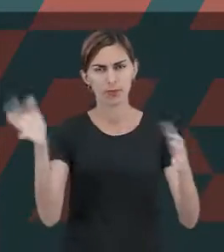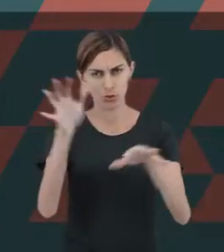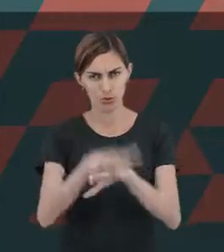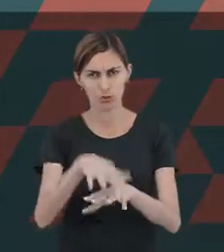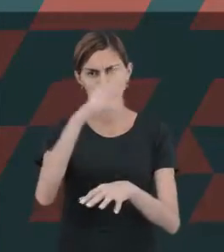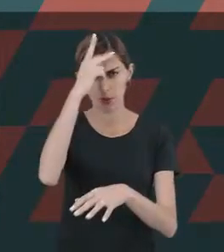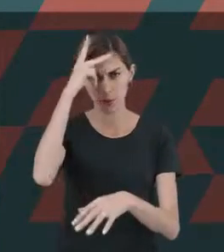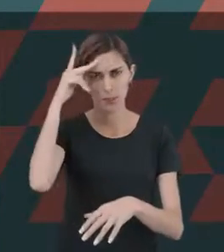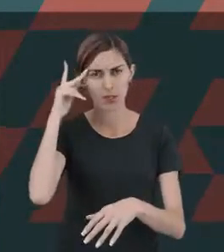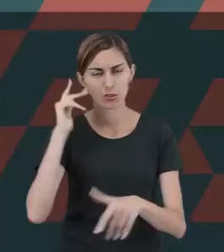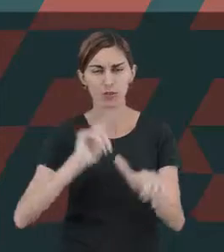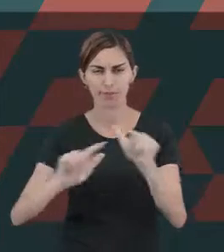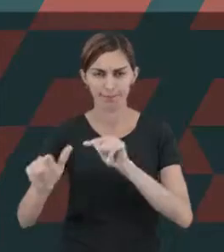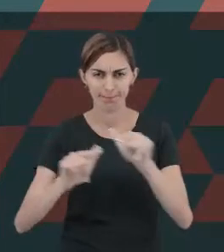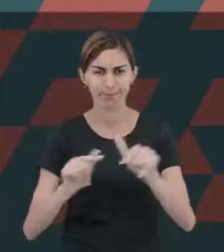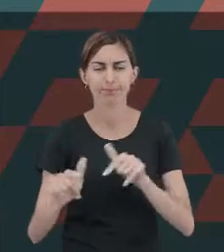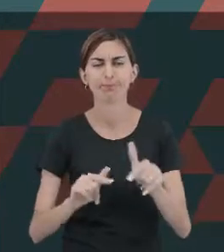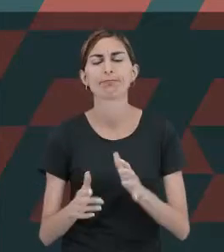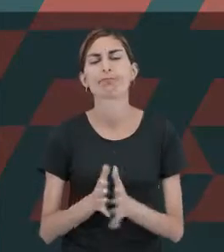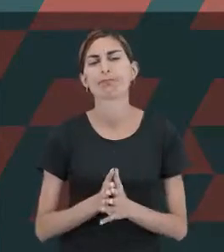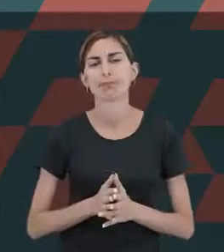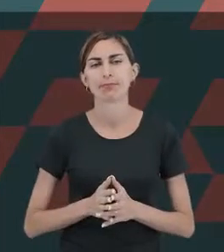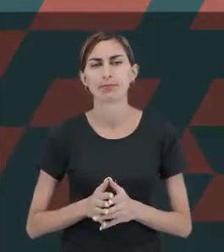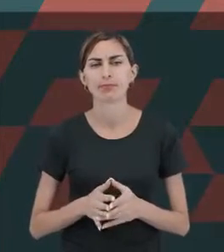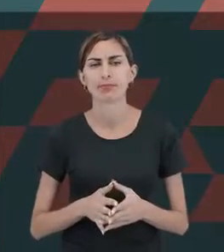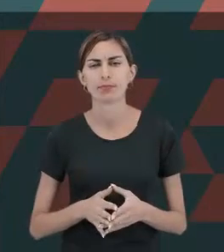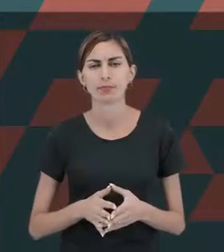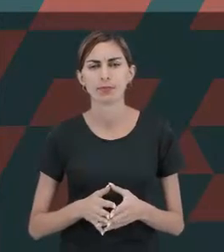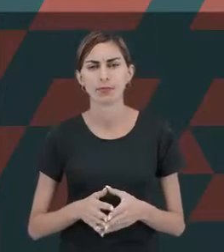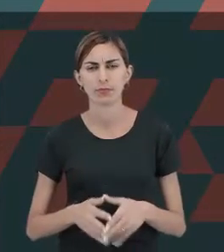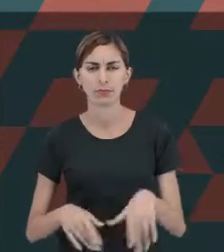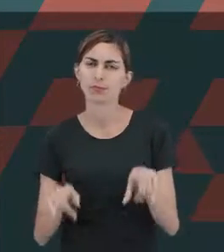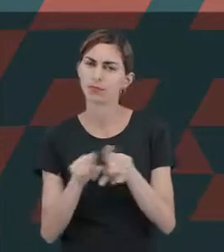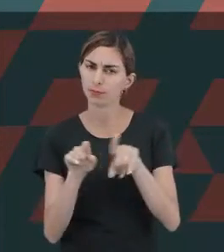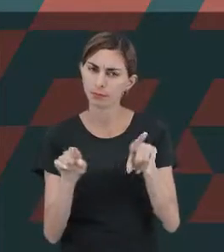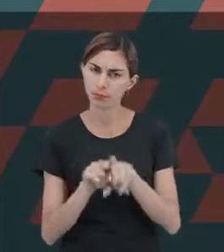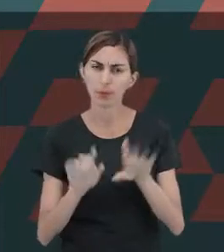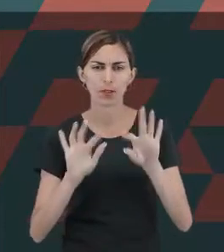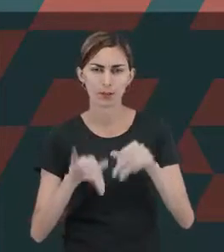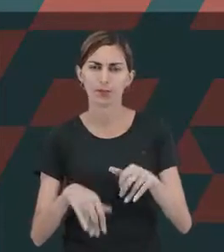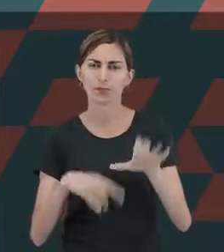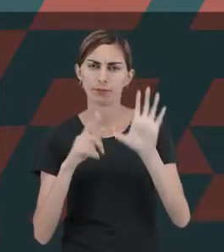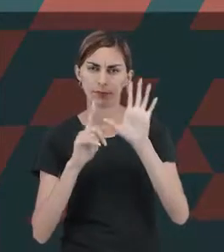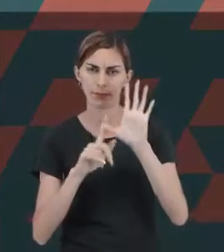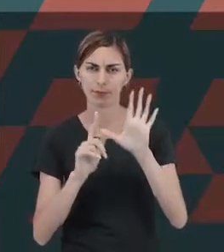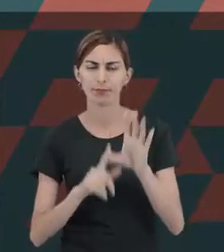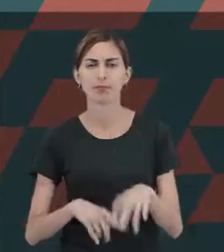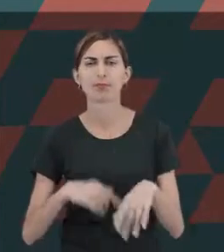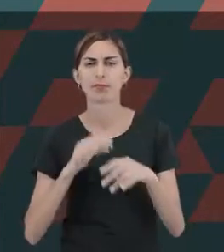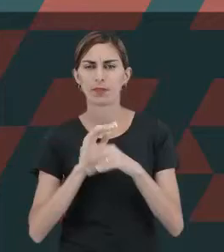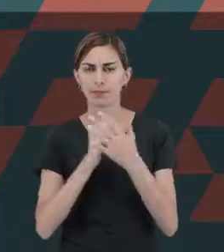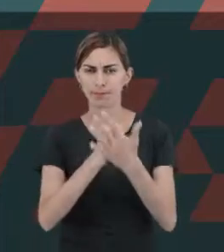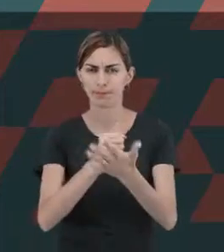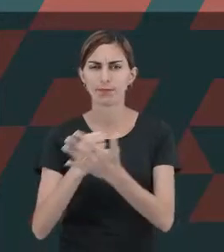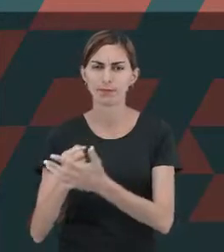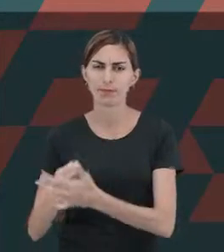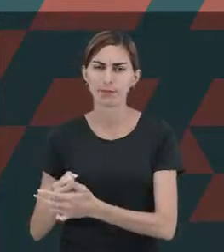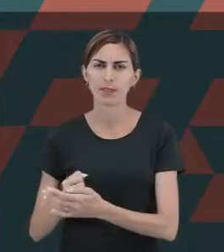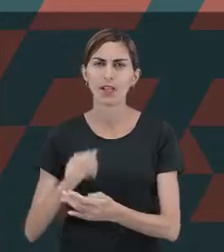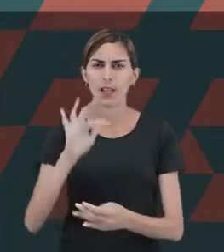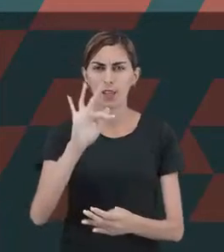dessas pessoas no âmbito e no mercado de trabalho. E também, por fim, o benefício do saque